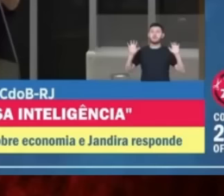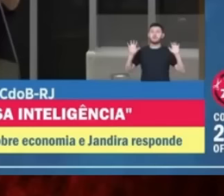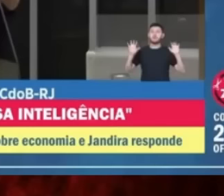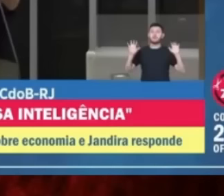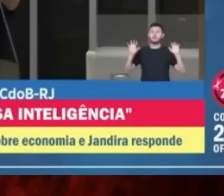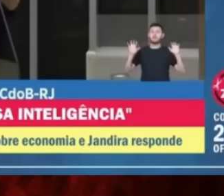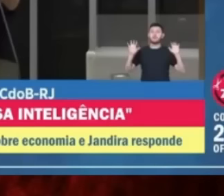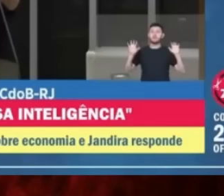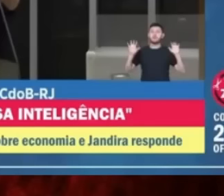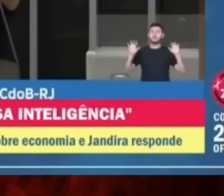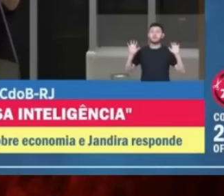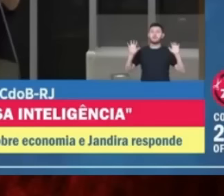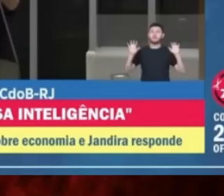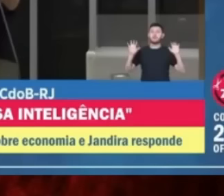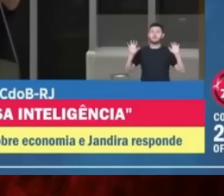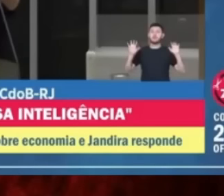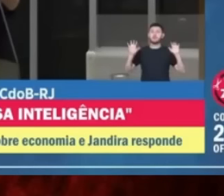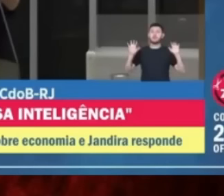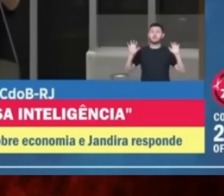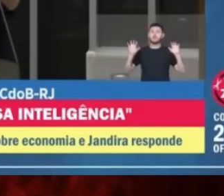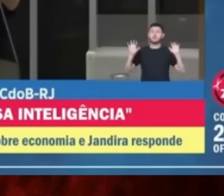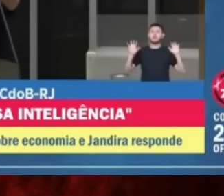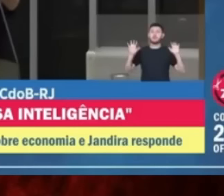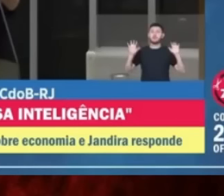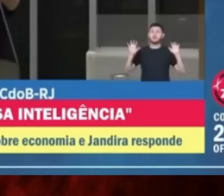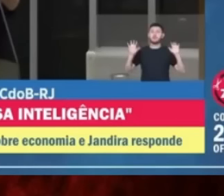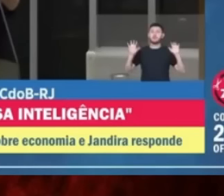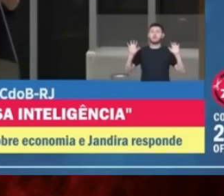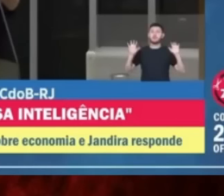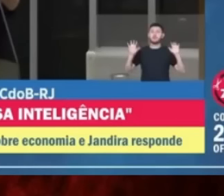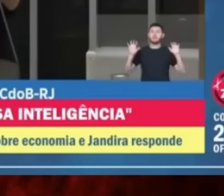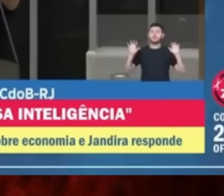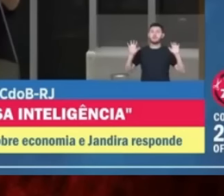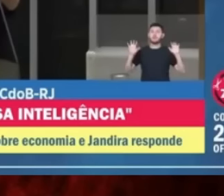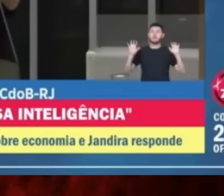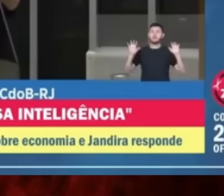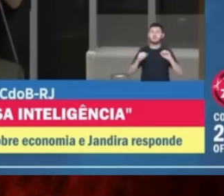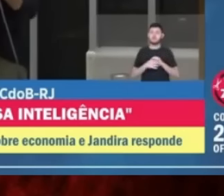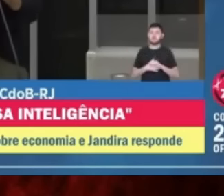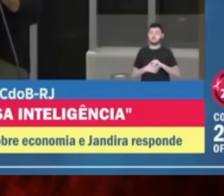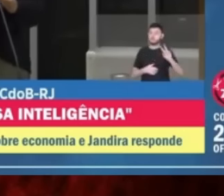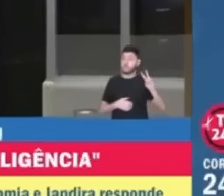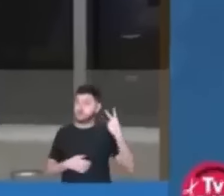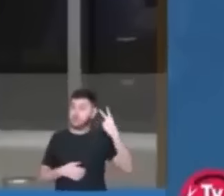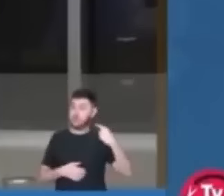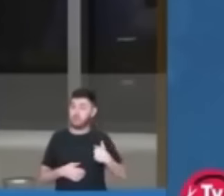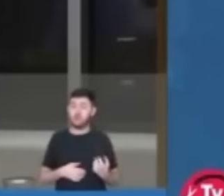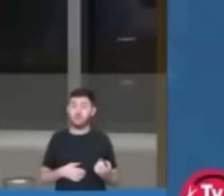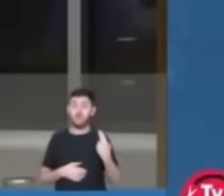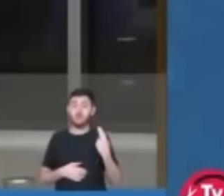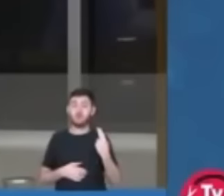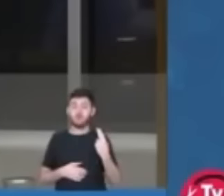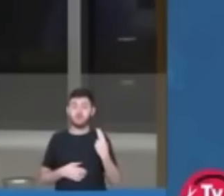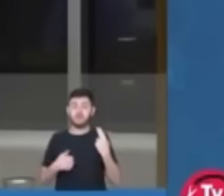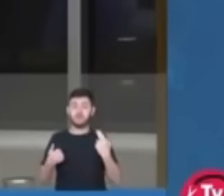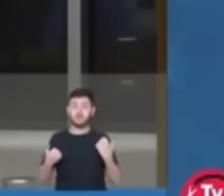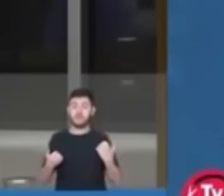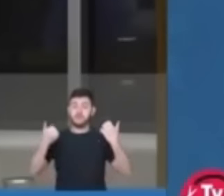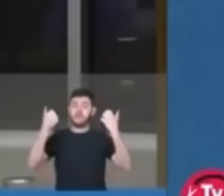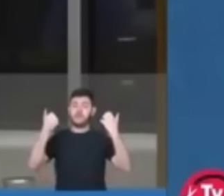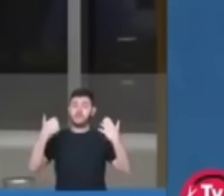Não fez. Está cumprindo o papel dele de desestabilizar a economia brasileira. Vou registrar aqui a minha